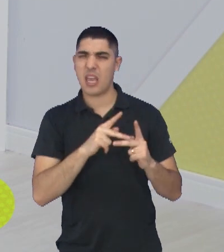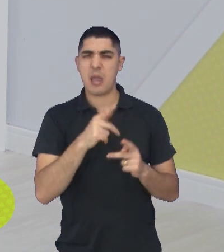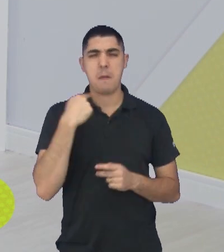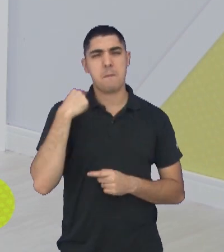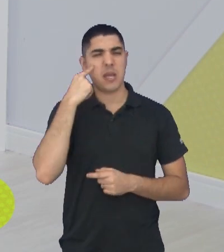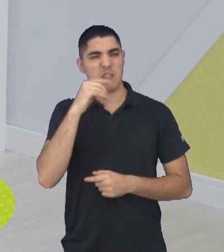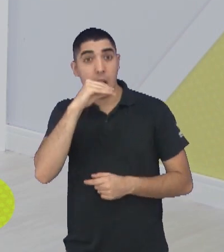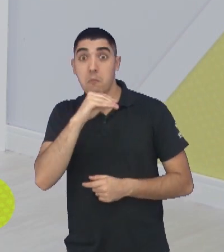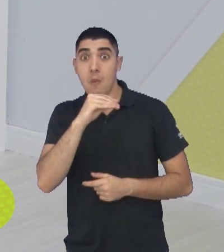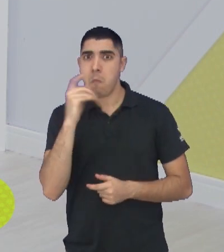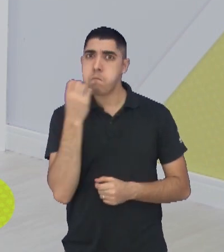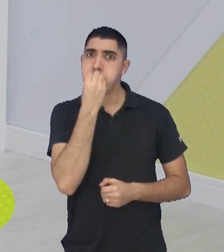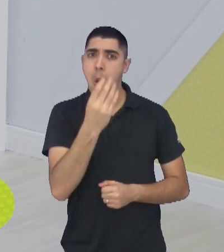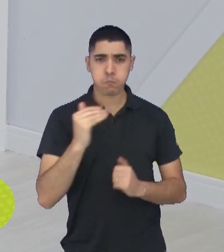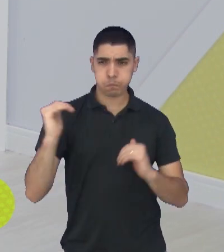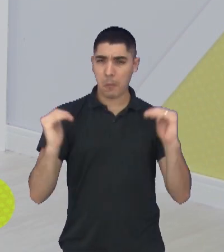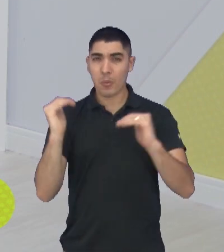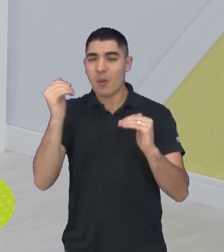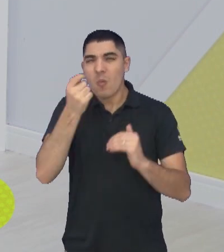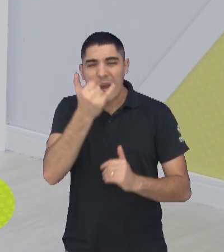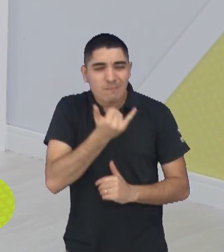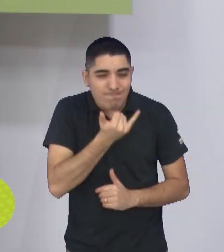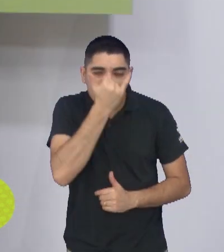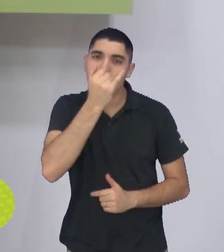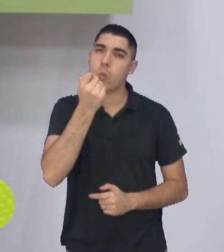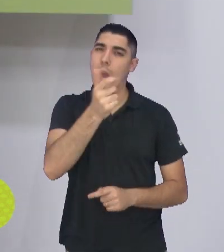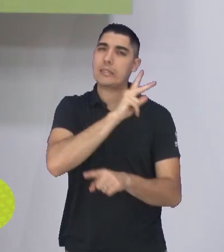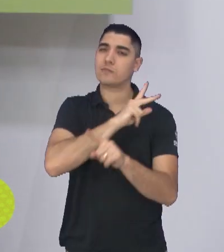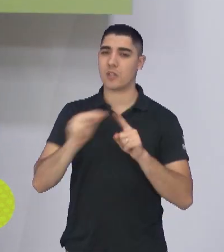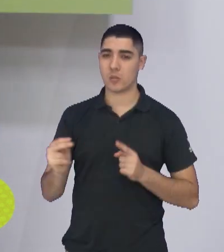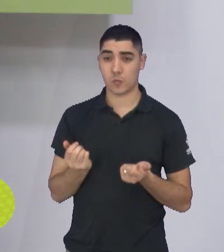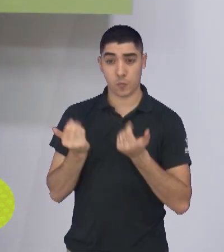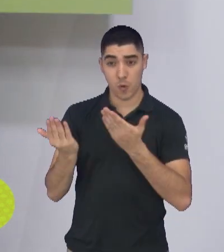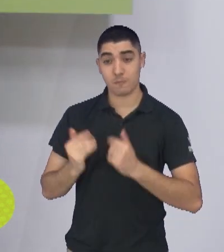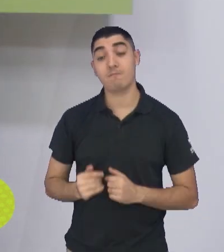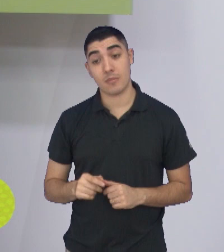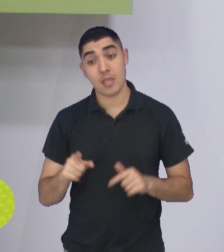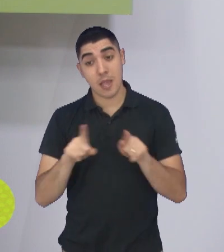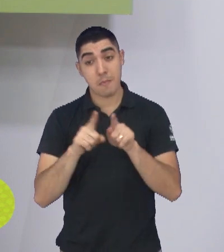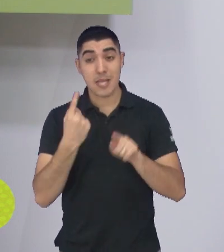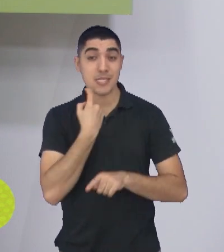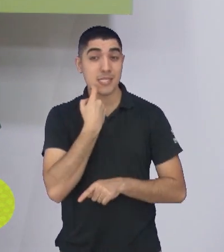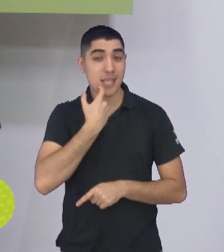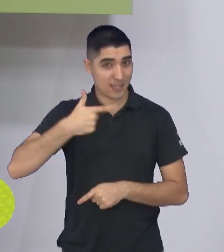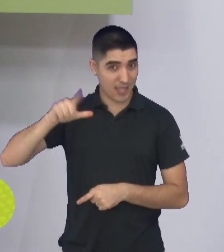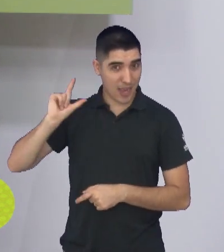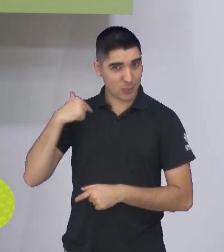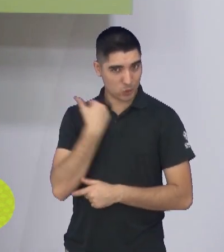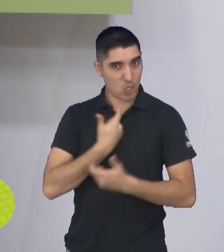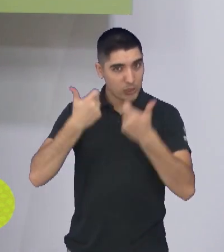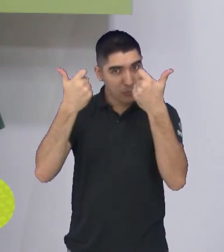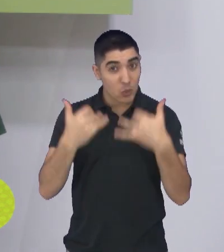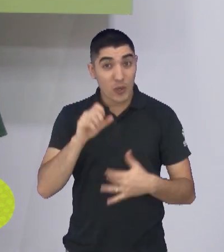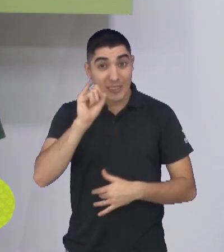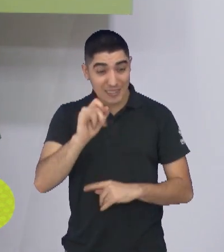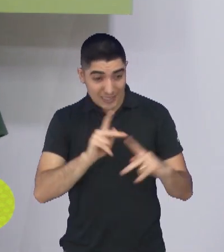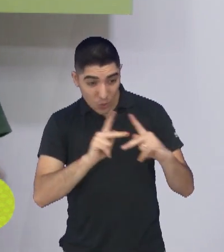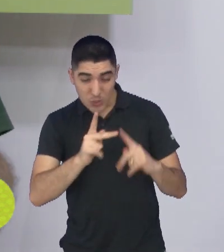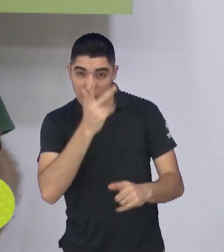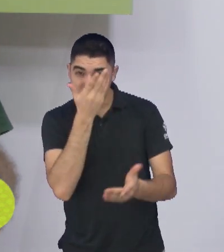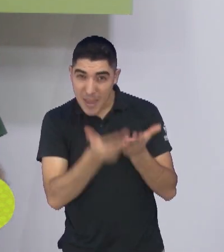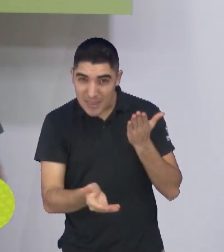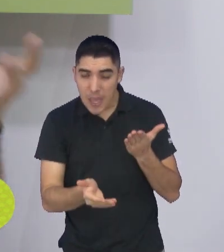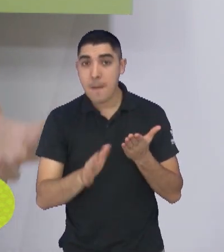poderia, se não fossem os detalhes, poderia até ter saído com a vitória de lá. É, que a gente falava aqui na sexta-feira, né, o São José, se caso perdesse, mas seria que